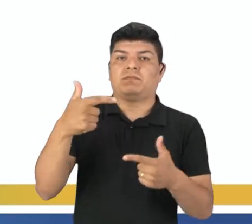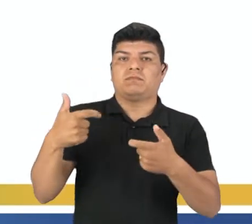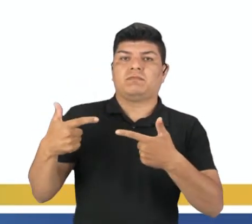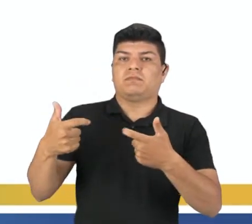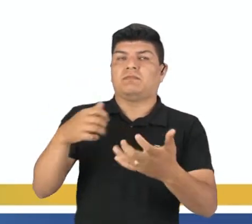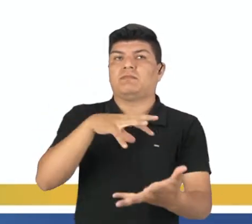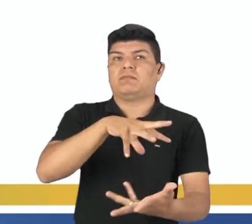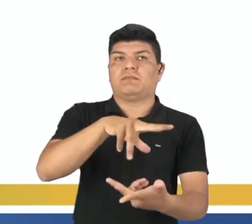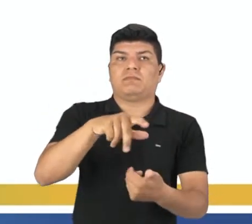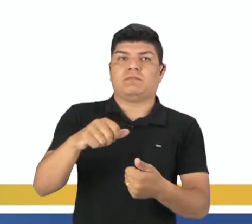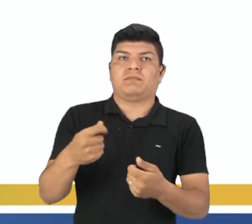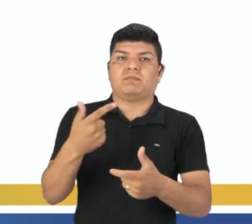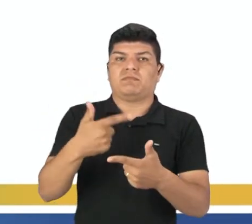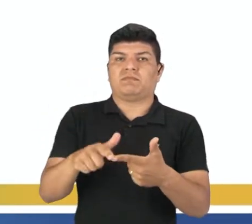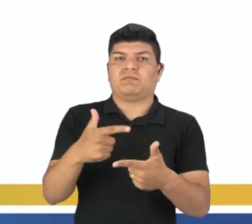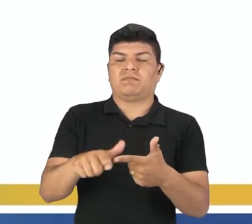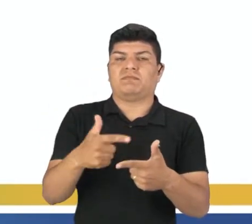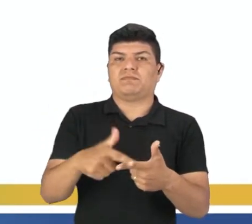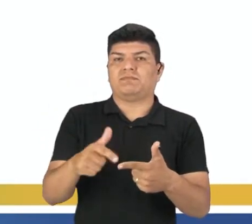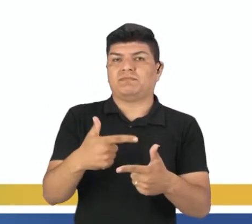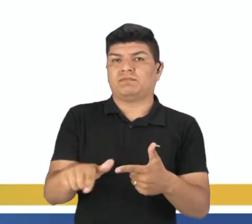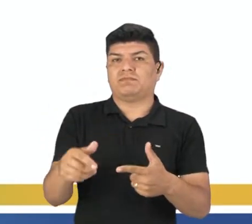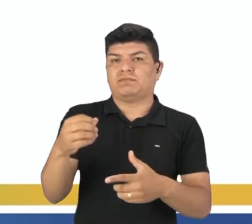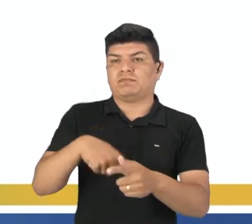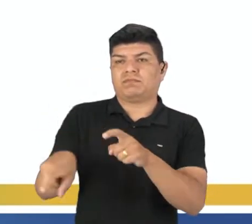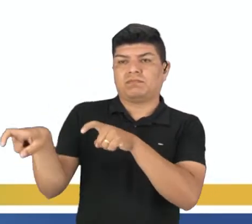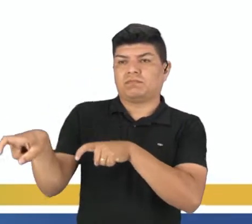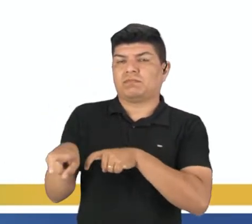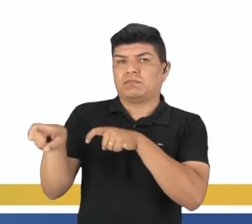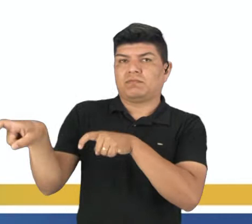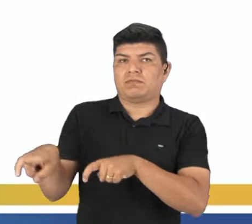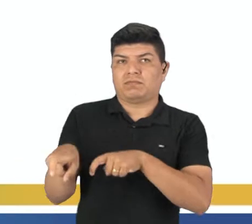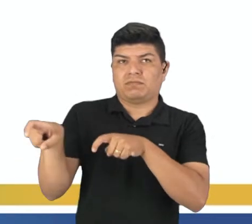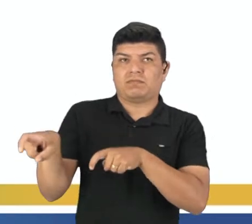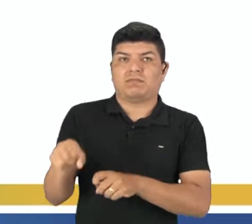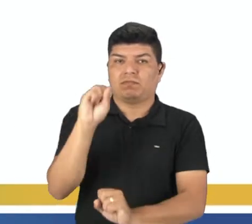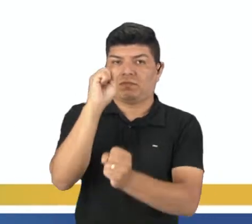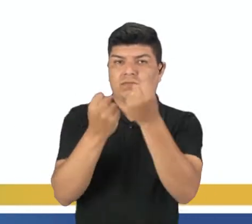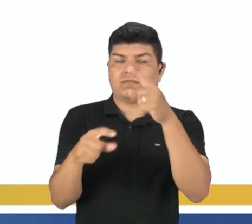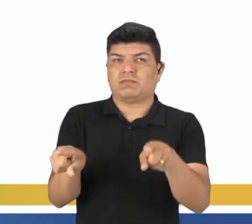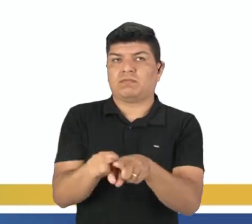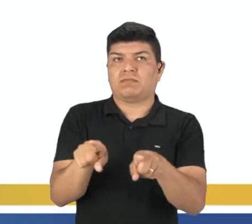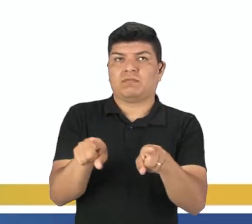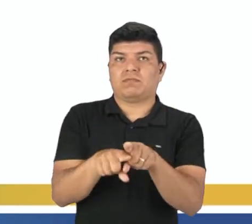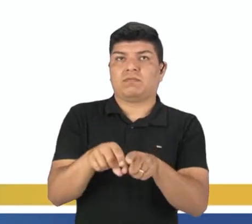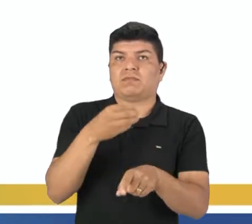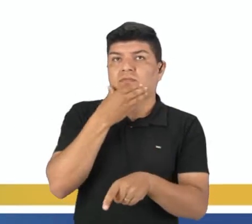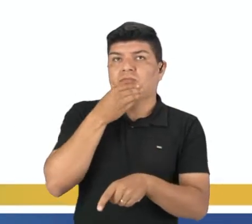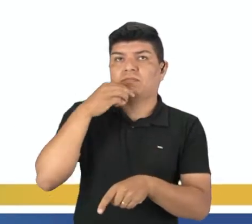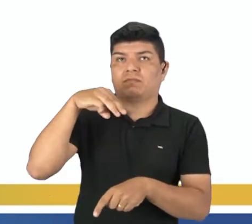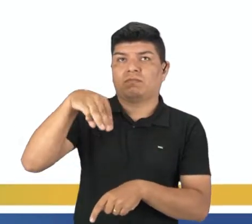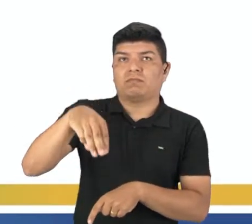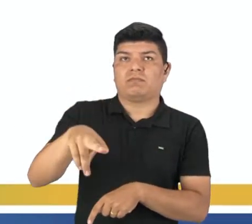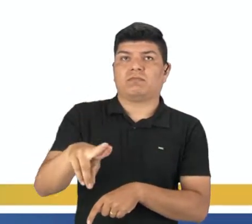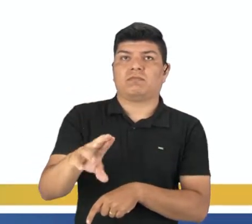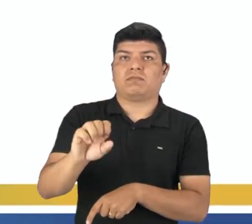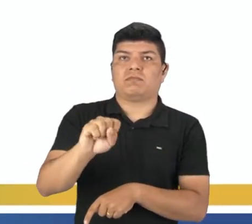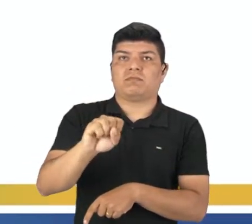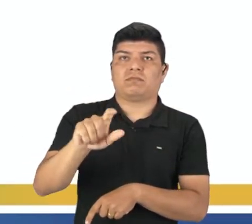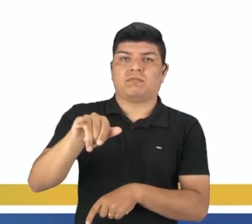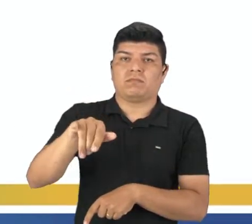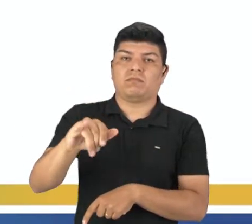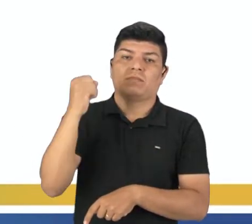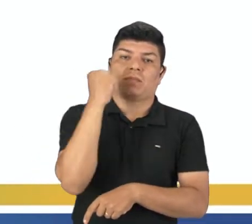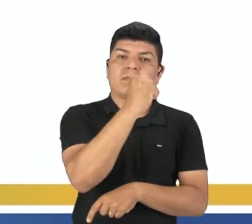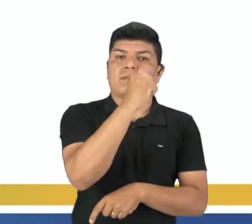uma grande crise no meio camponês e também operário, e aí Mussolini vai mandar prender e